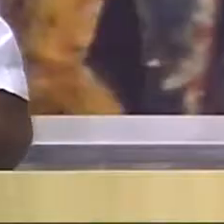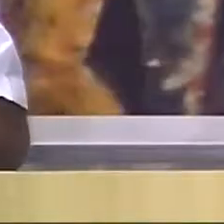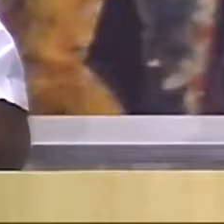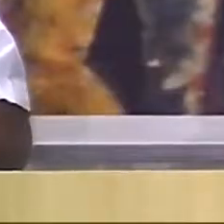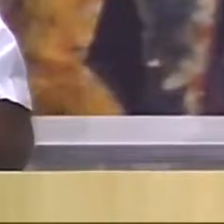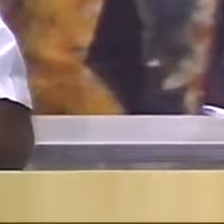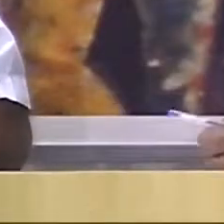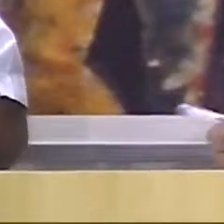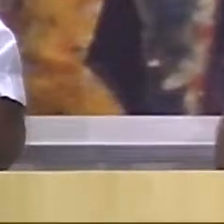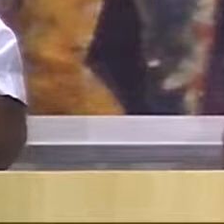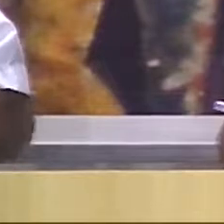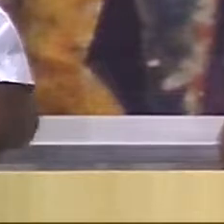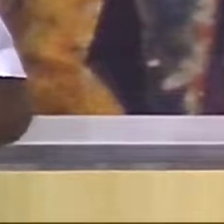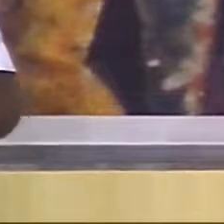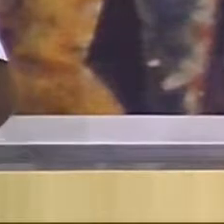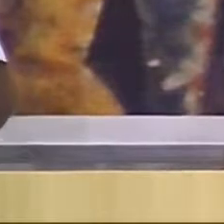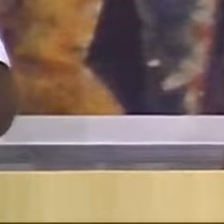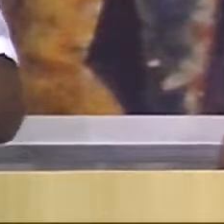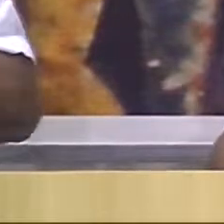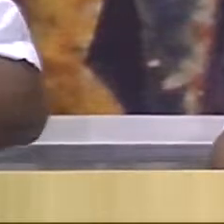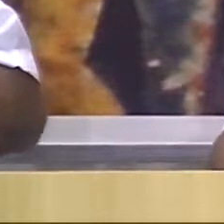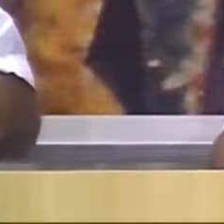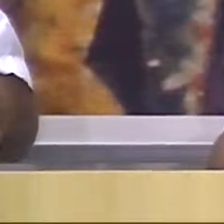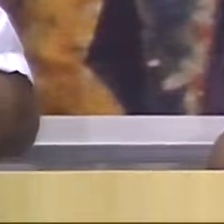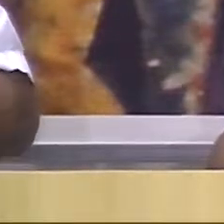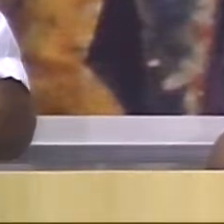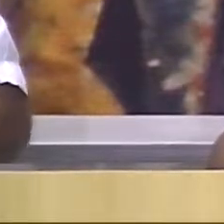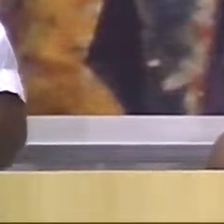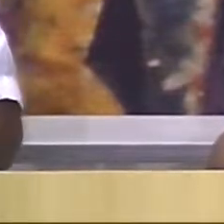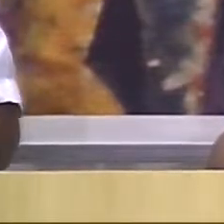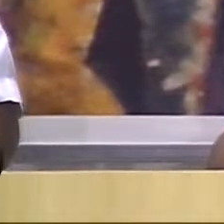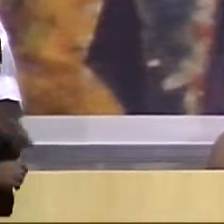então não vamos votar ele hoje. Mas eu já.